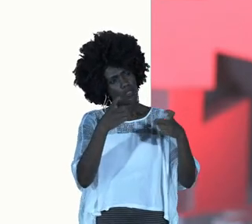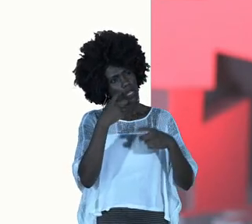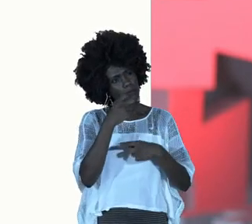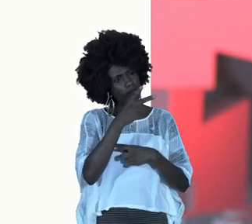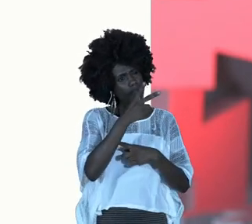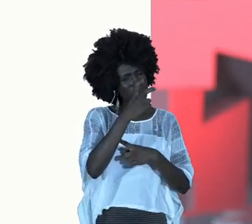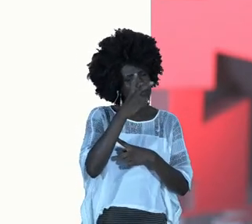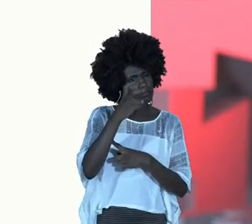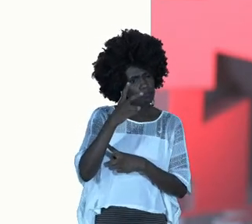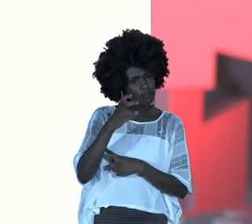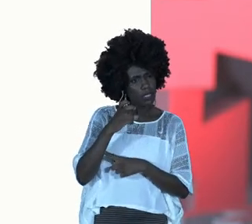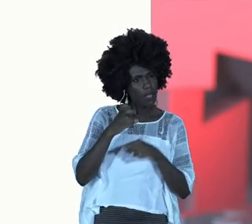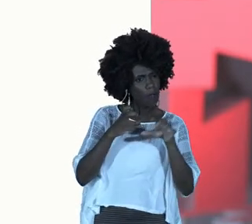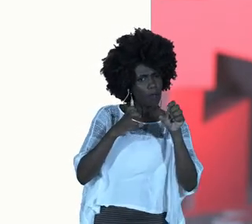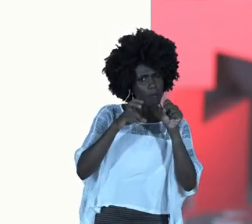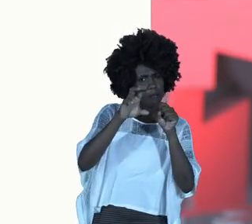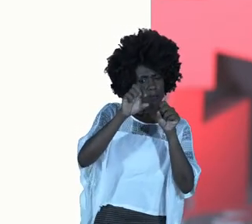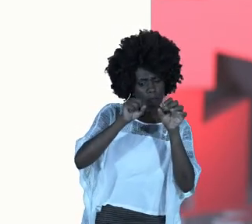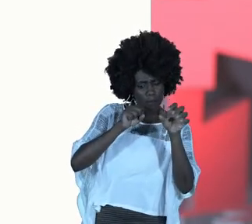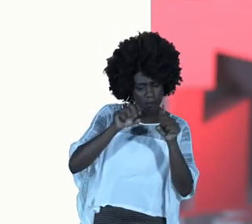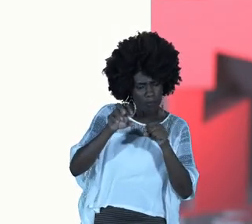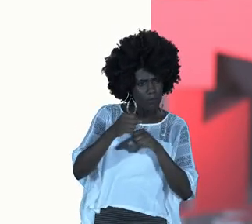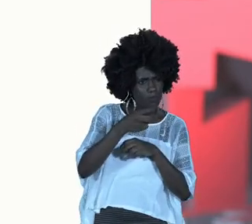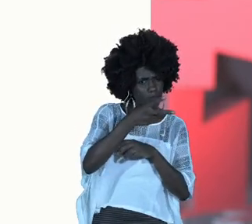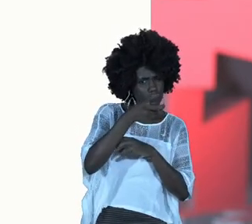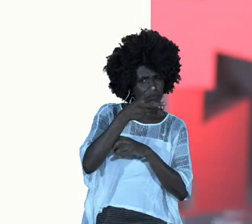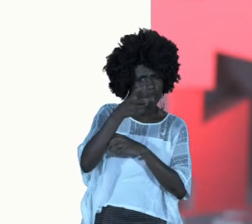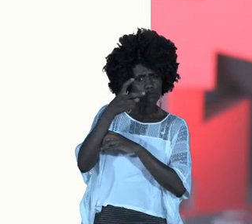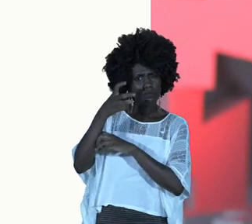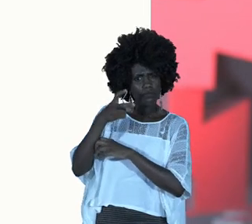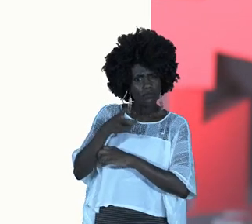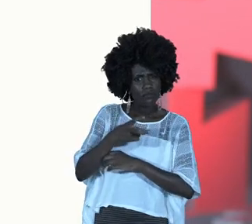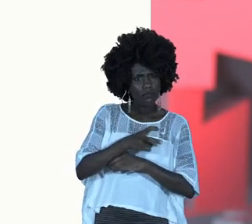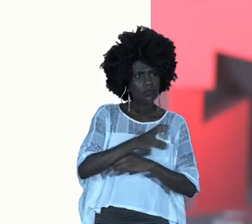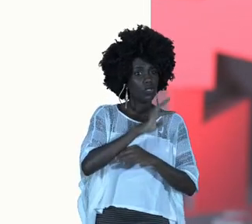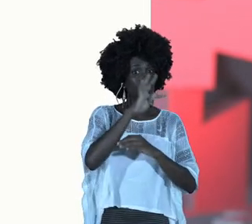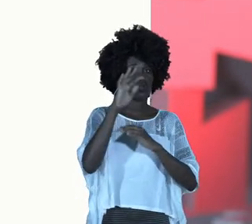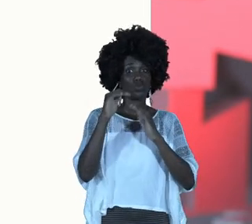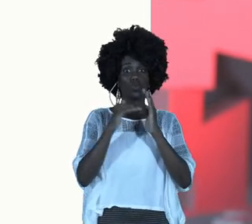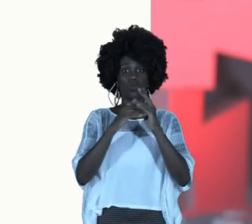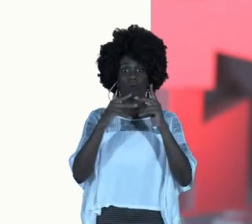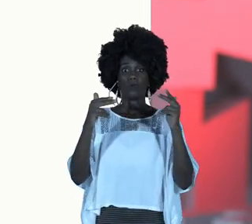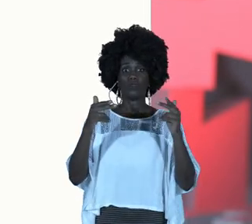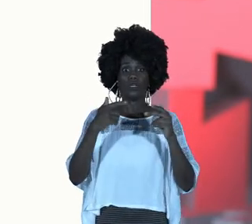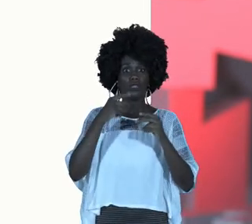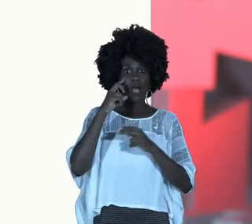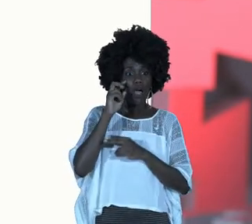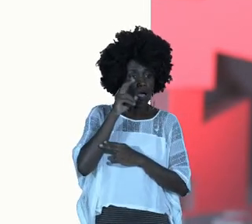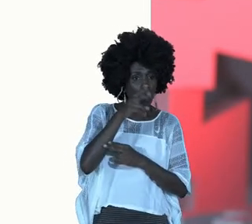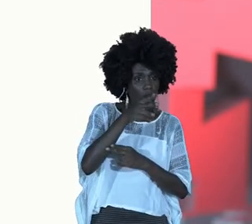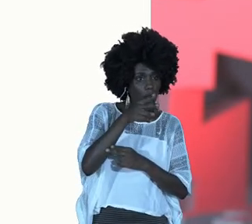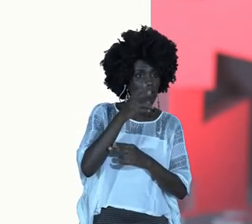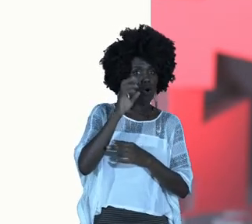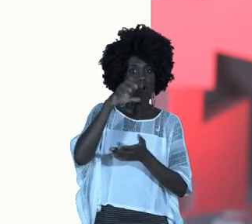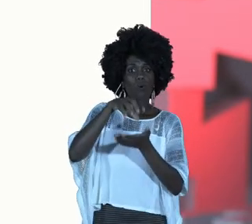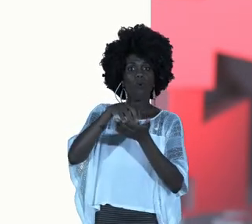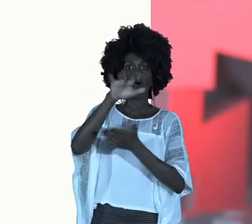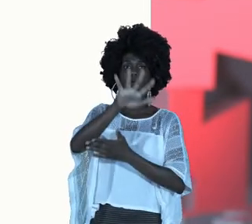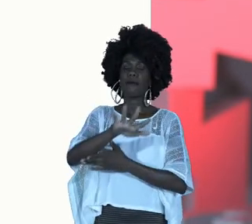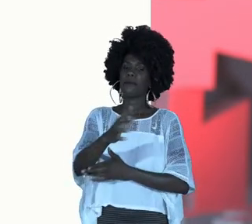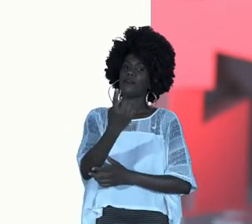várias partes, vários pontos desse objeto ao mesmo tempo, isso se concentra numa imagem só. Dá